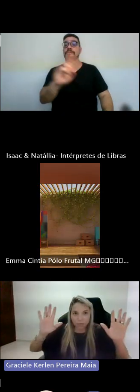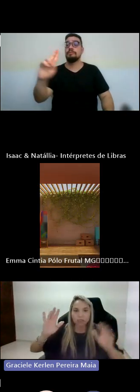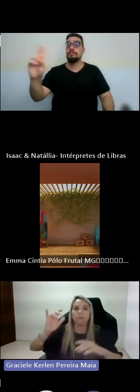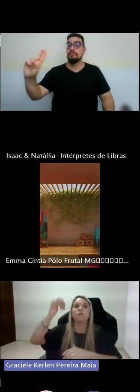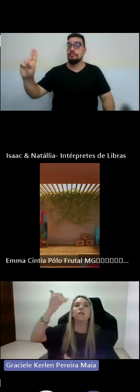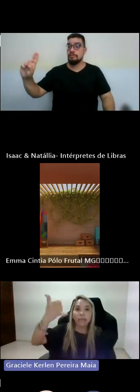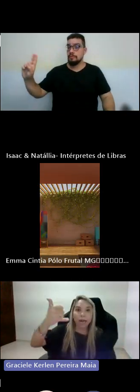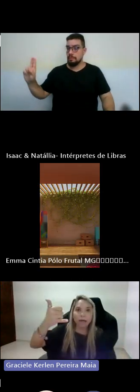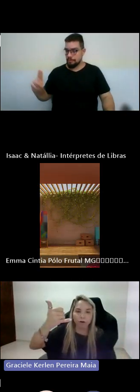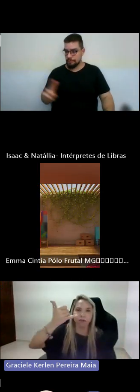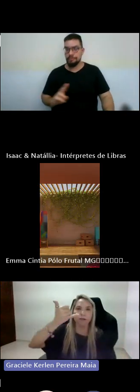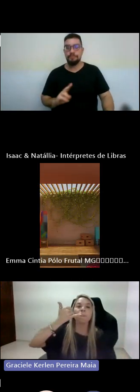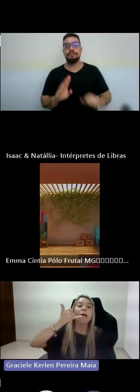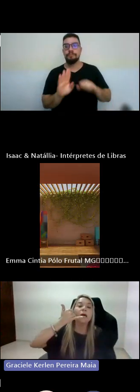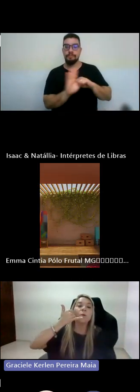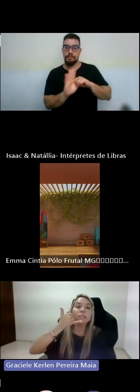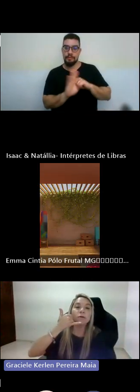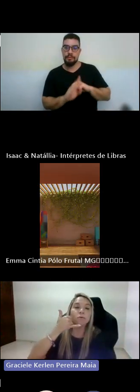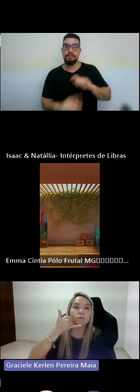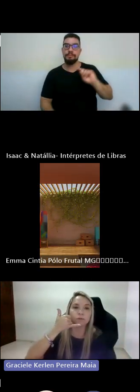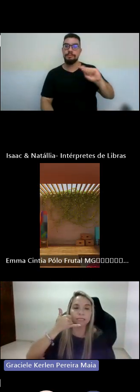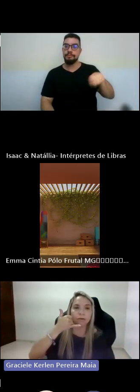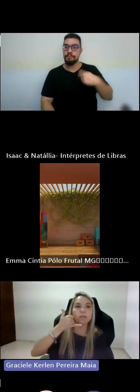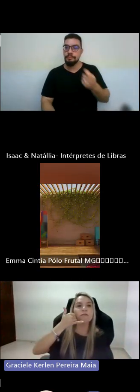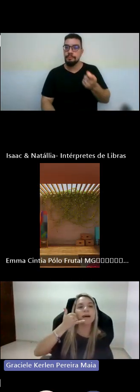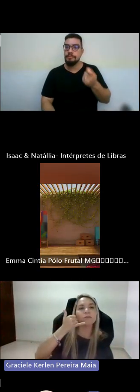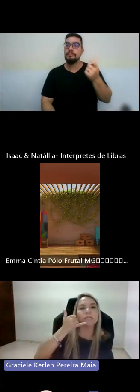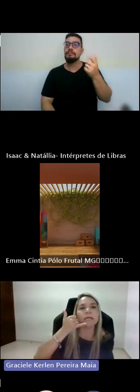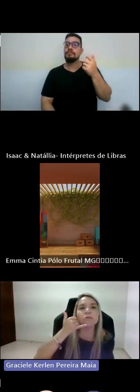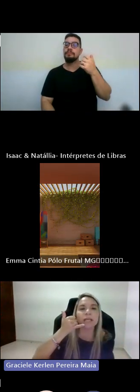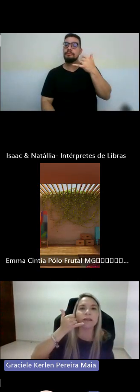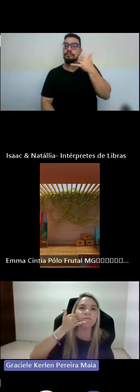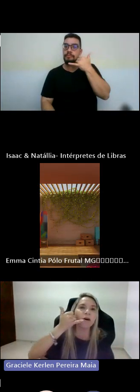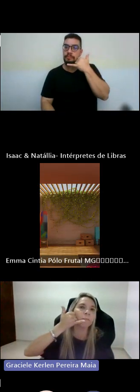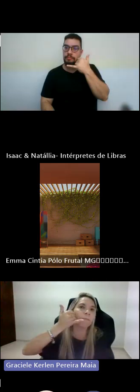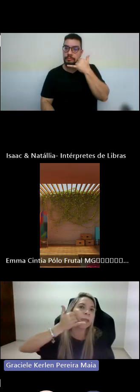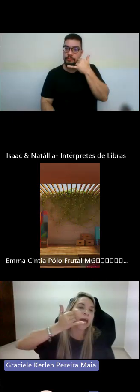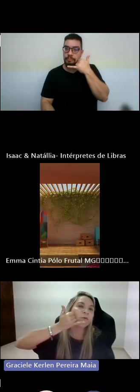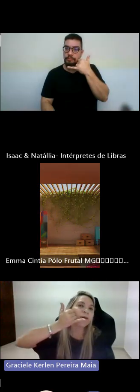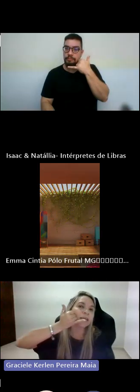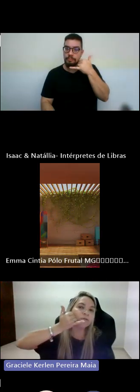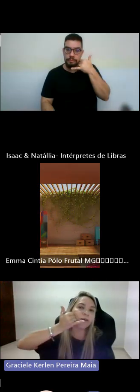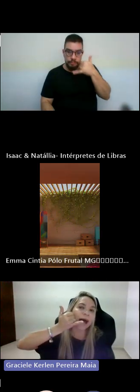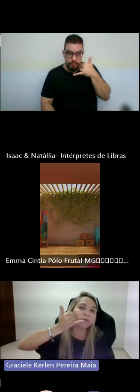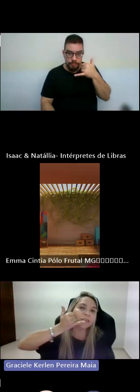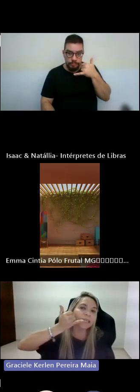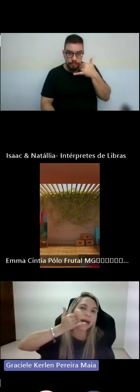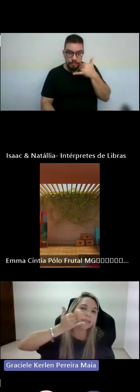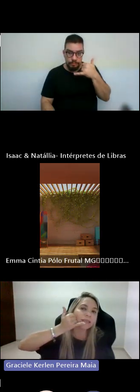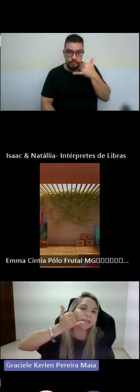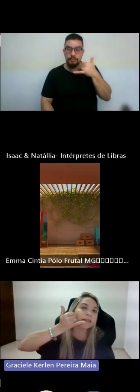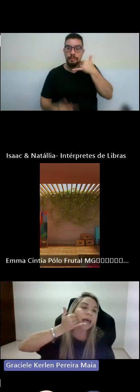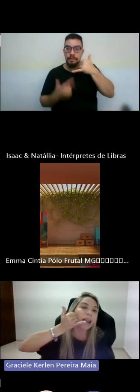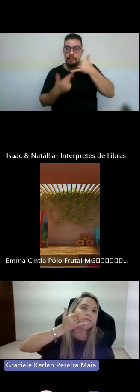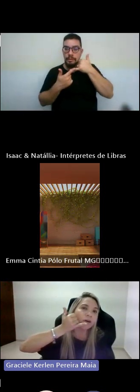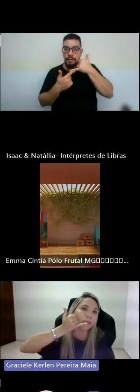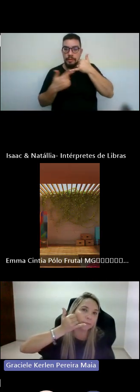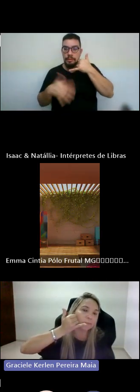é substantivo. Telefone. Quando eu faço o sinal de telefone, eu faço vários